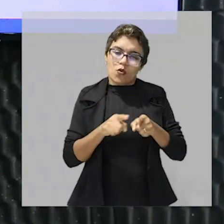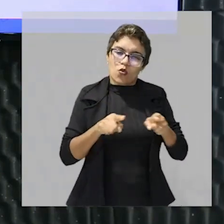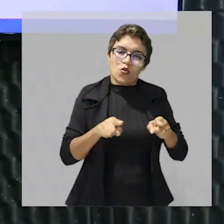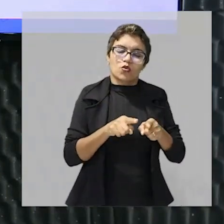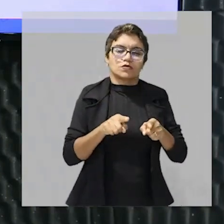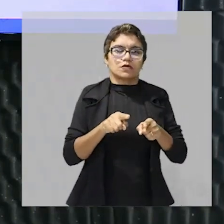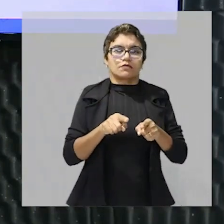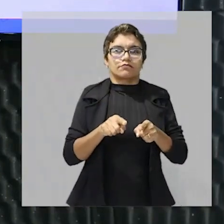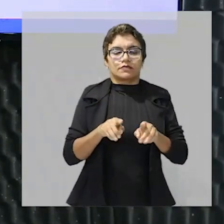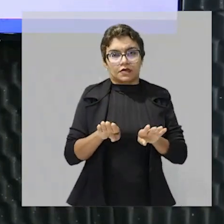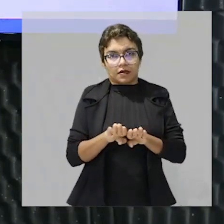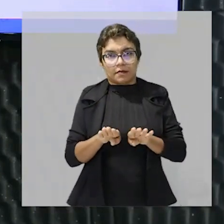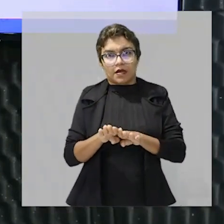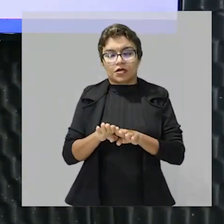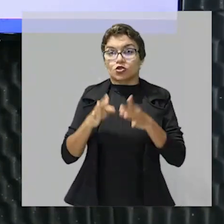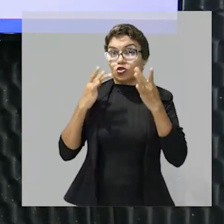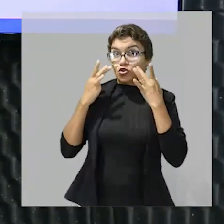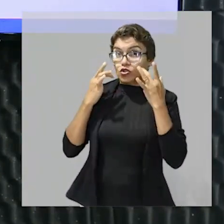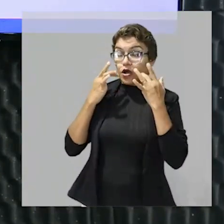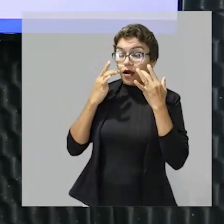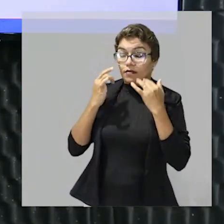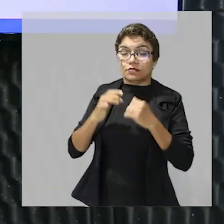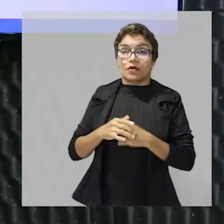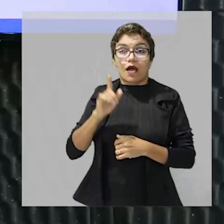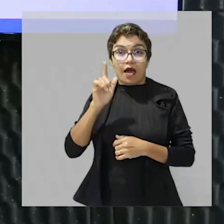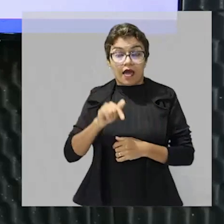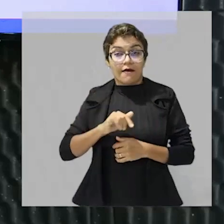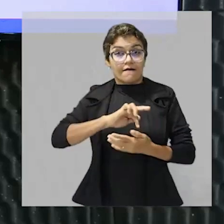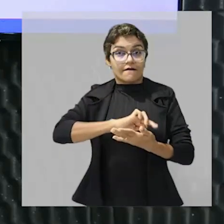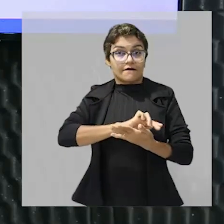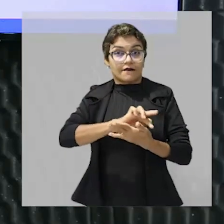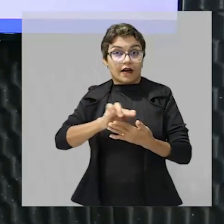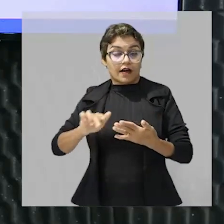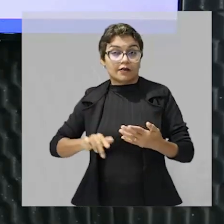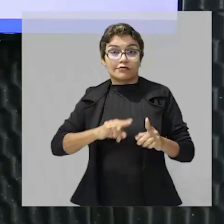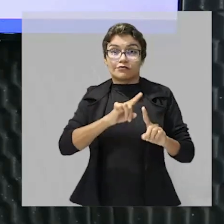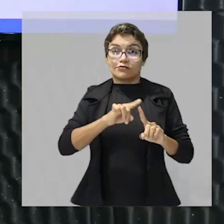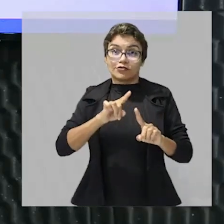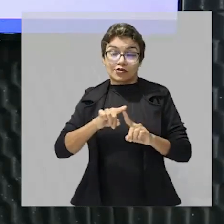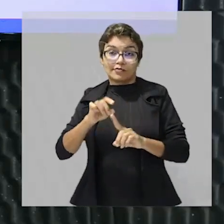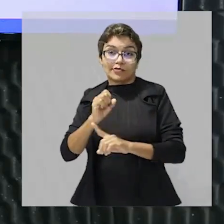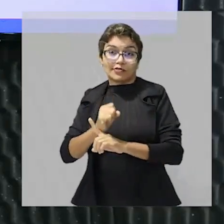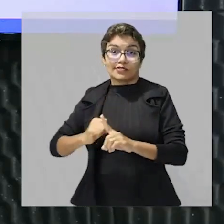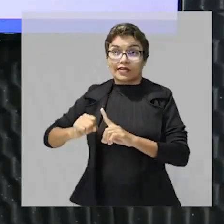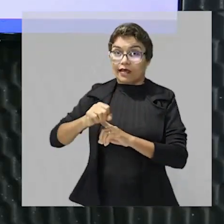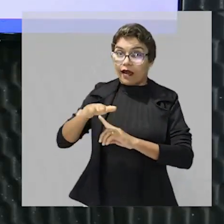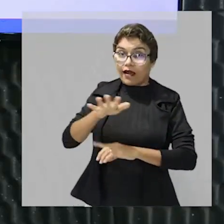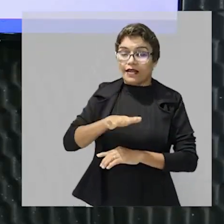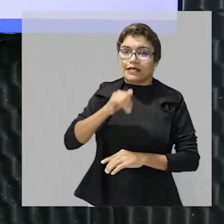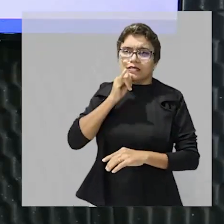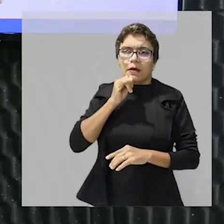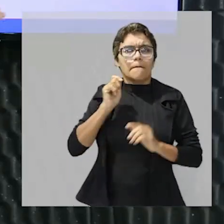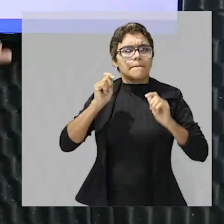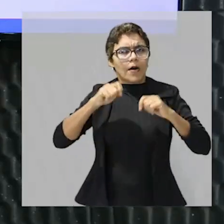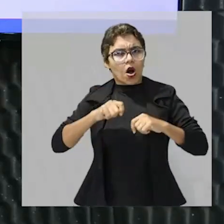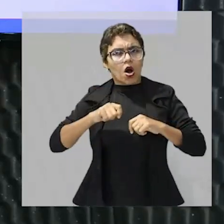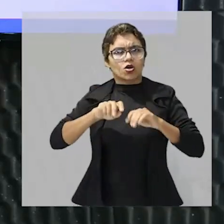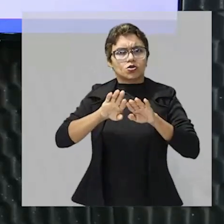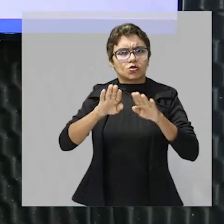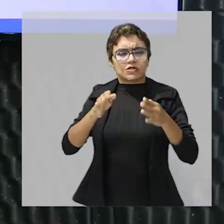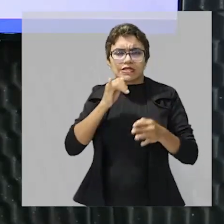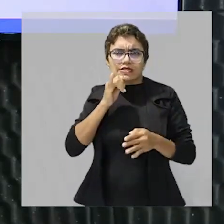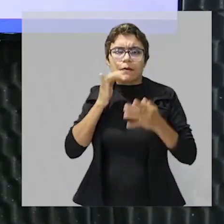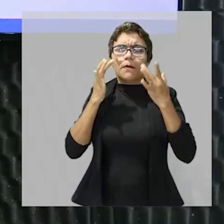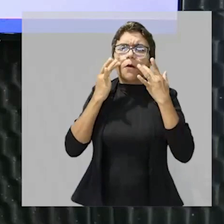no teatro, tudo é mecanismo do meio e do aspecto social. Eu posso fazer uma peça lindíssima sobre